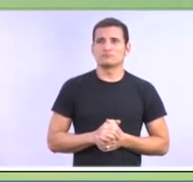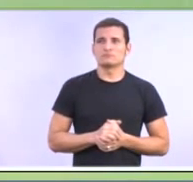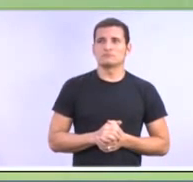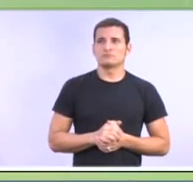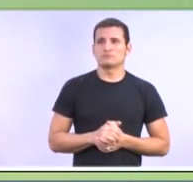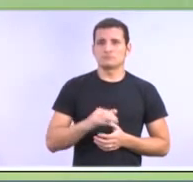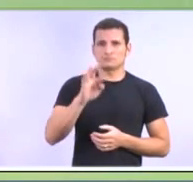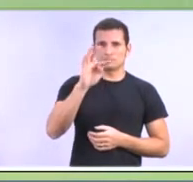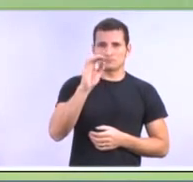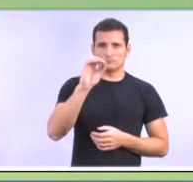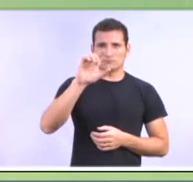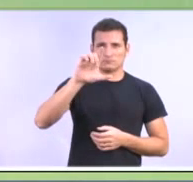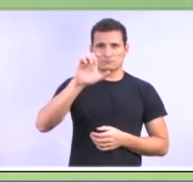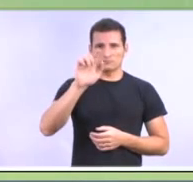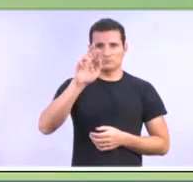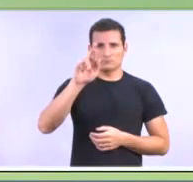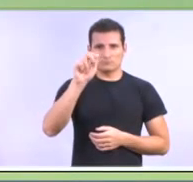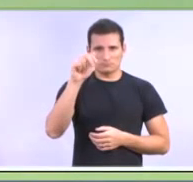tolerância a falhas,